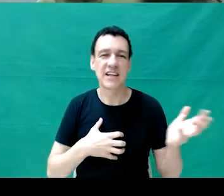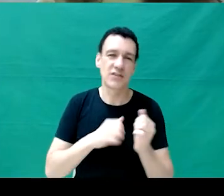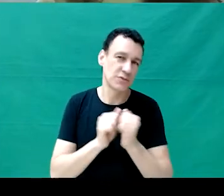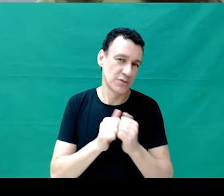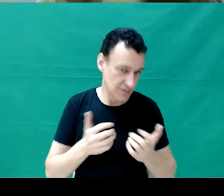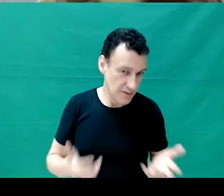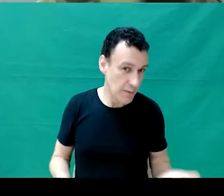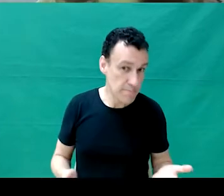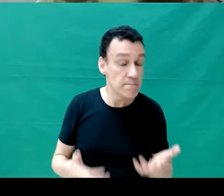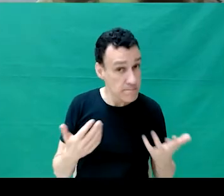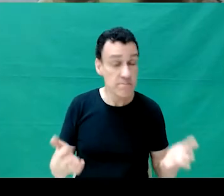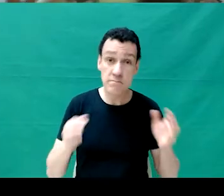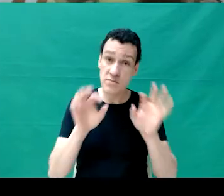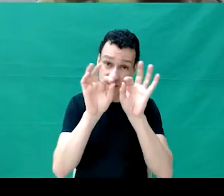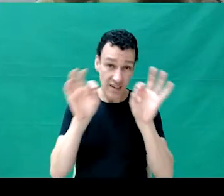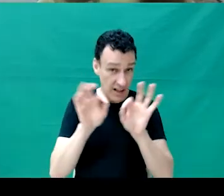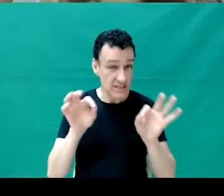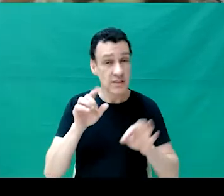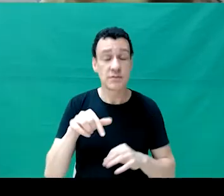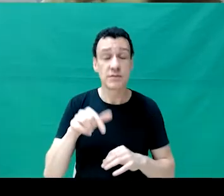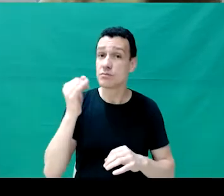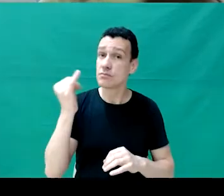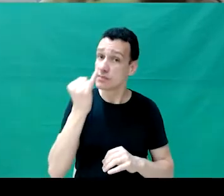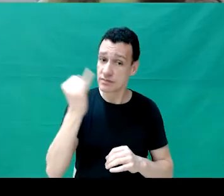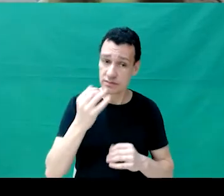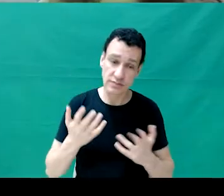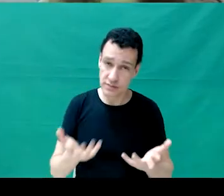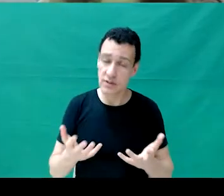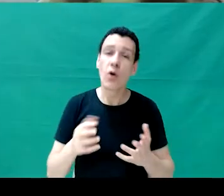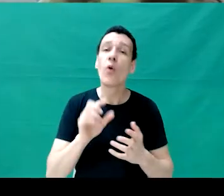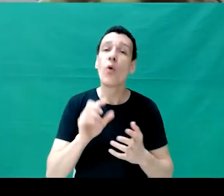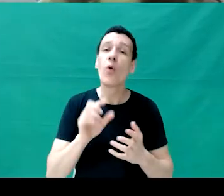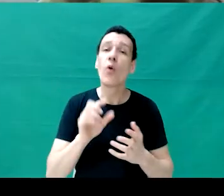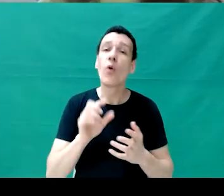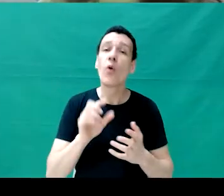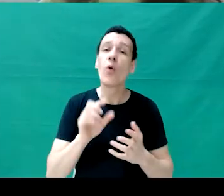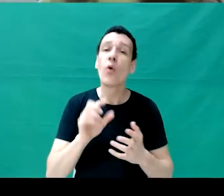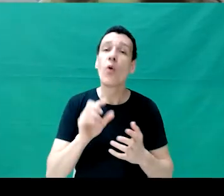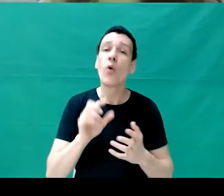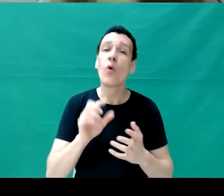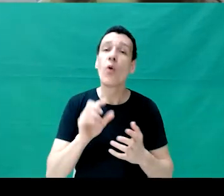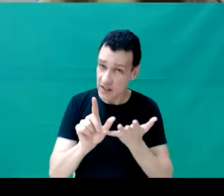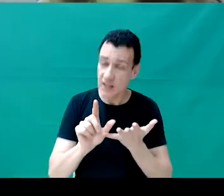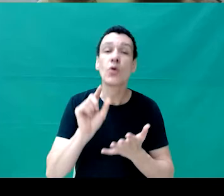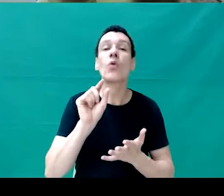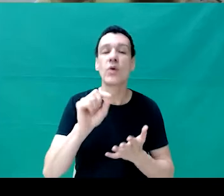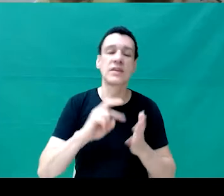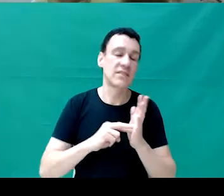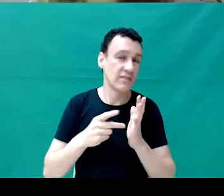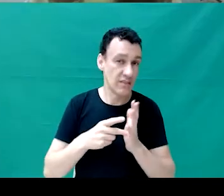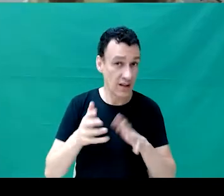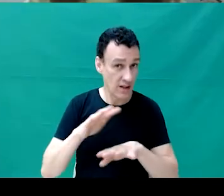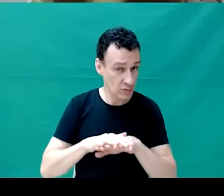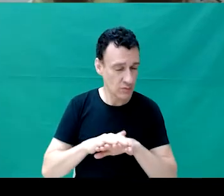é importante que a gente tenha aqui também em mente o que é diversidade e o que é inclusão, para que a gente saiba do que a gente está falando. E